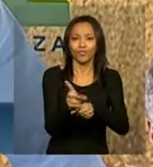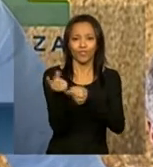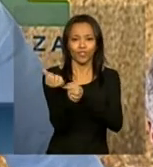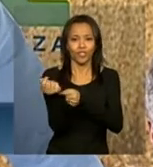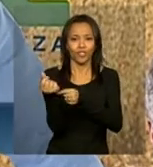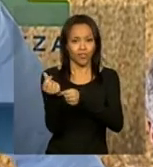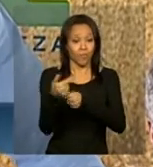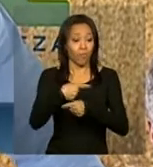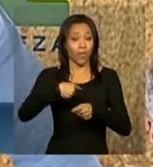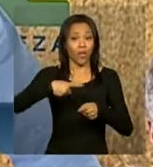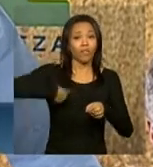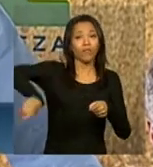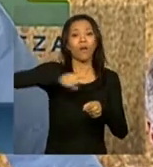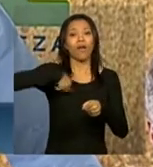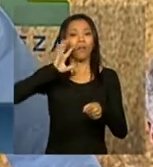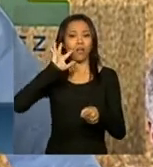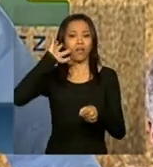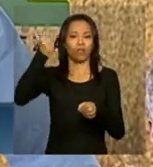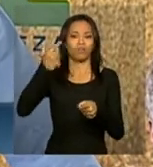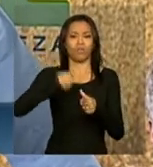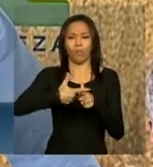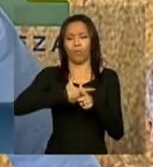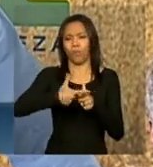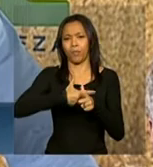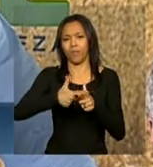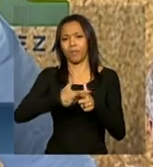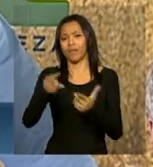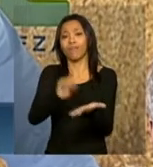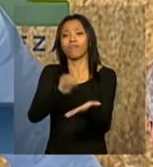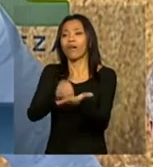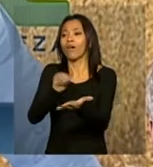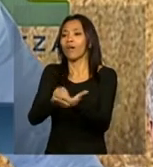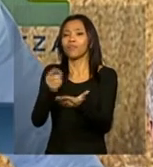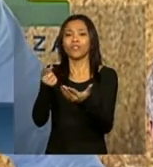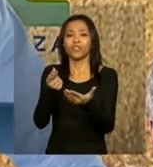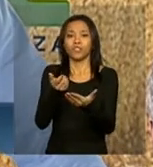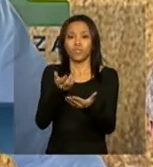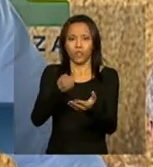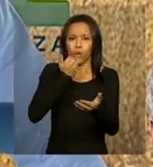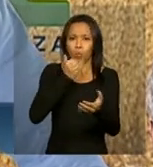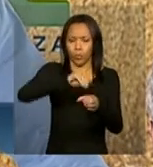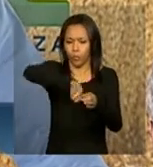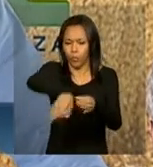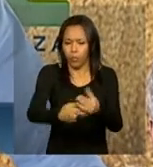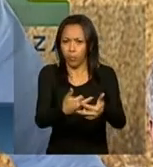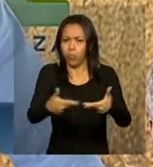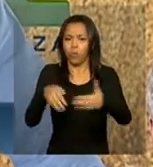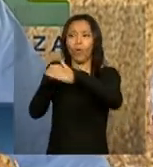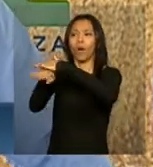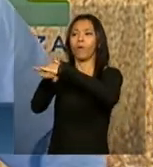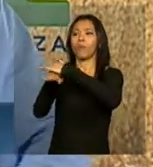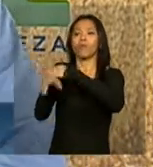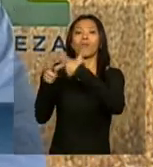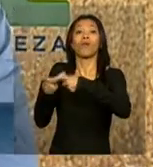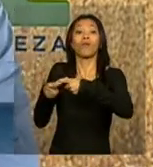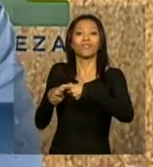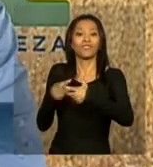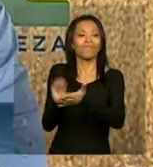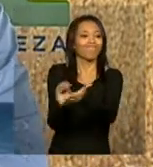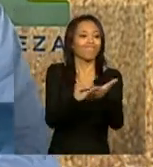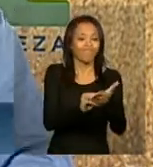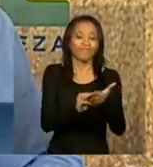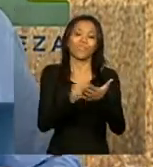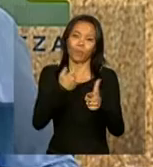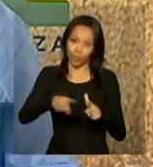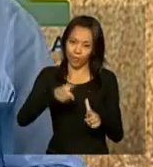nós solucionarmos o problema de armazenagem que é sério nessa época. E assim, senhora